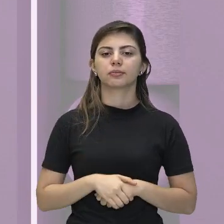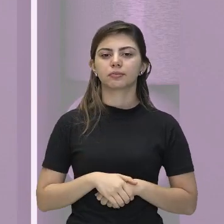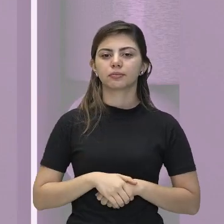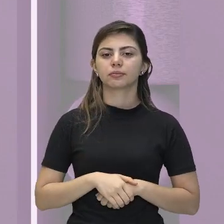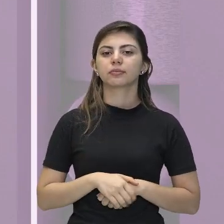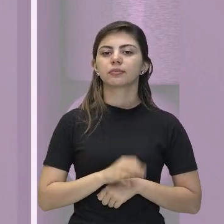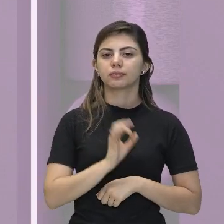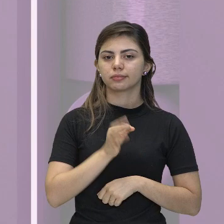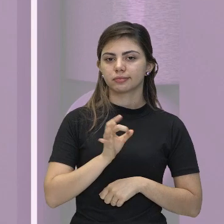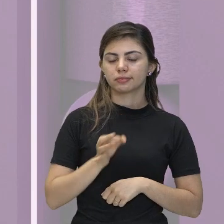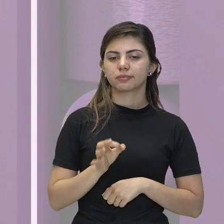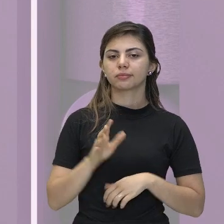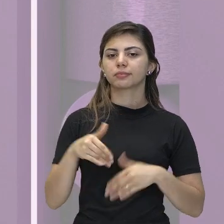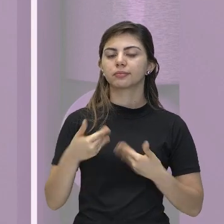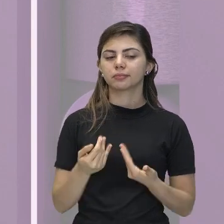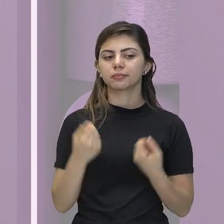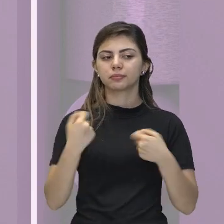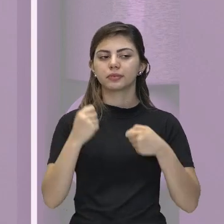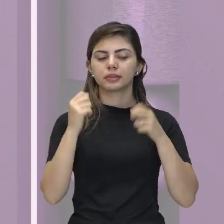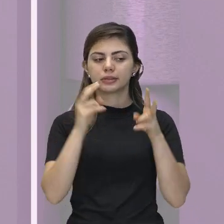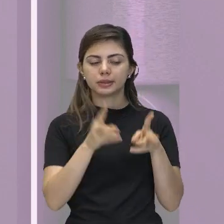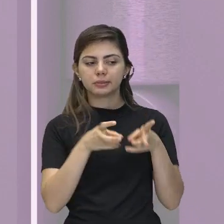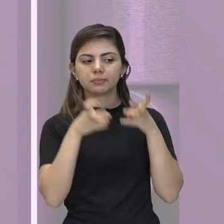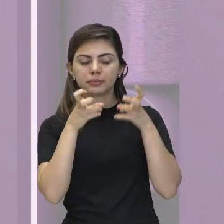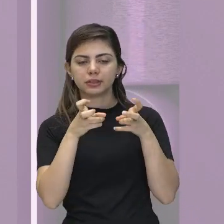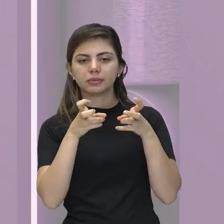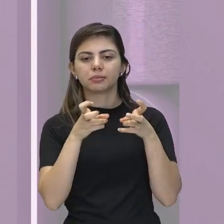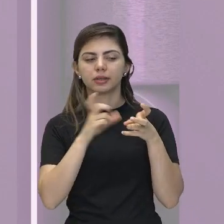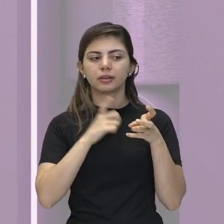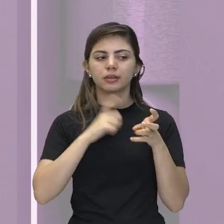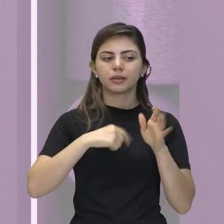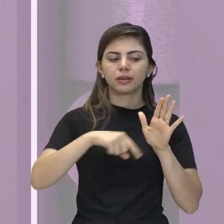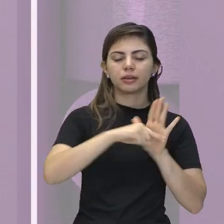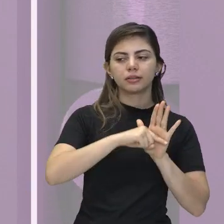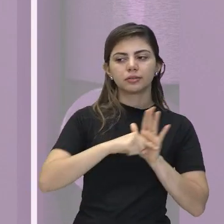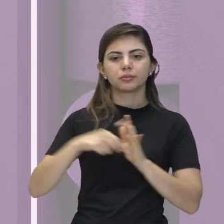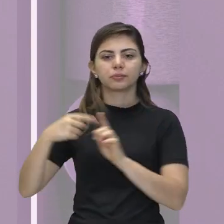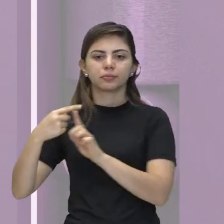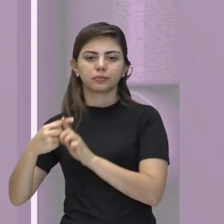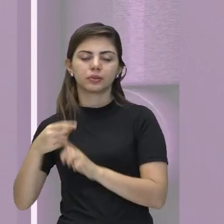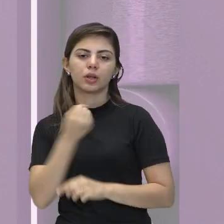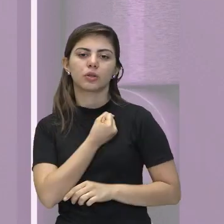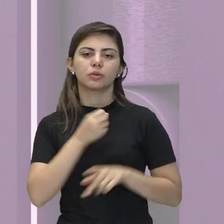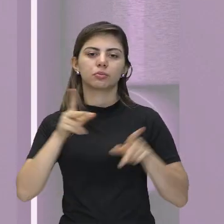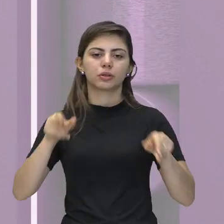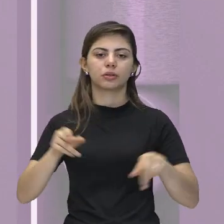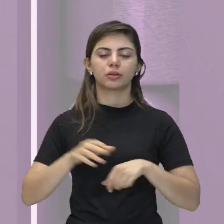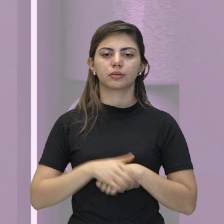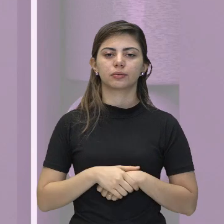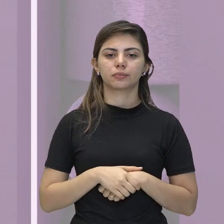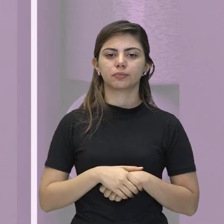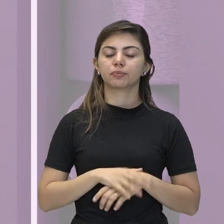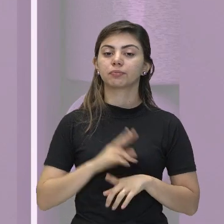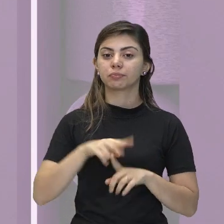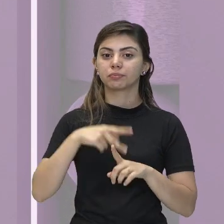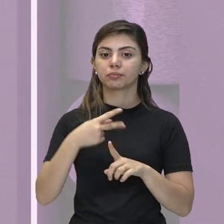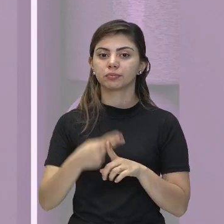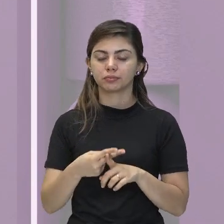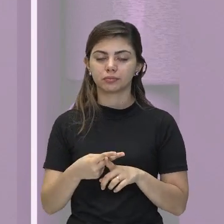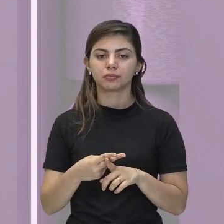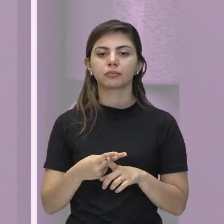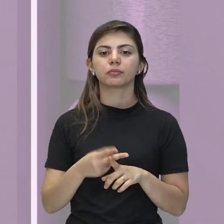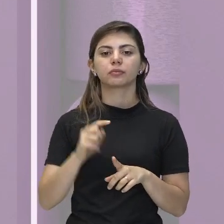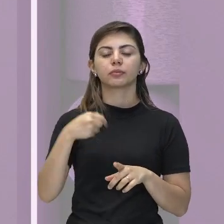exatamente o mesmo termo, mas eles possuem sinais trocados. Um é positivo e o outro é negativo. Após isso, a